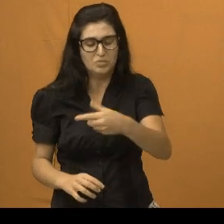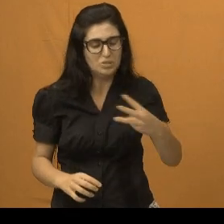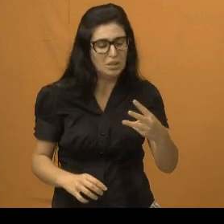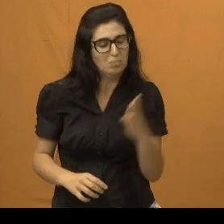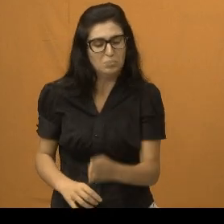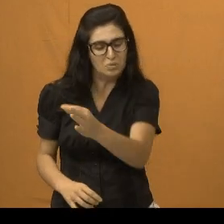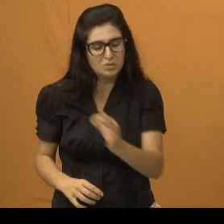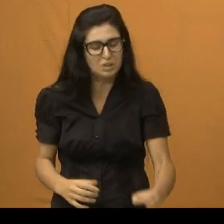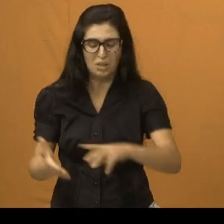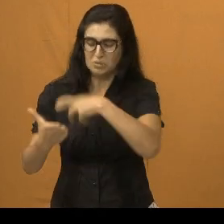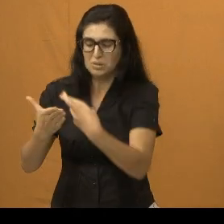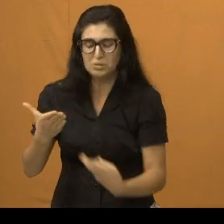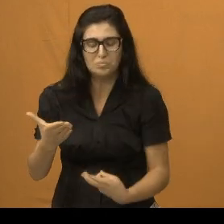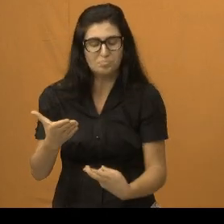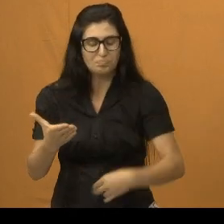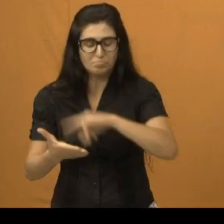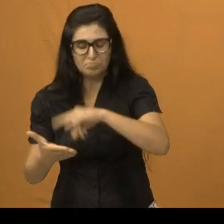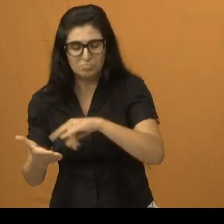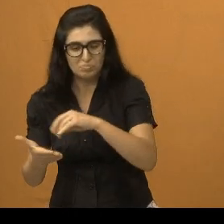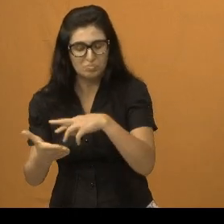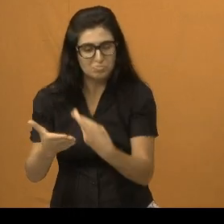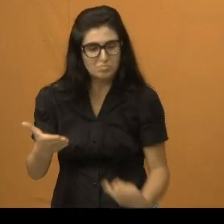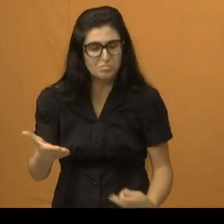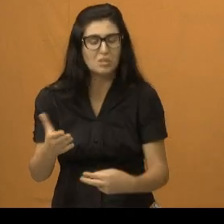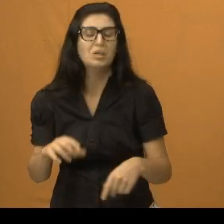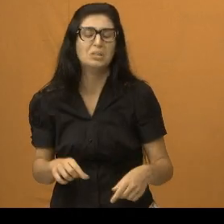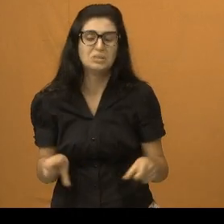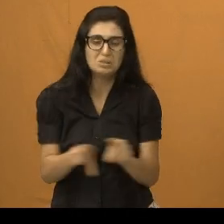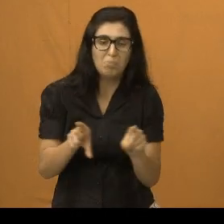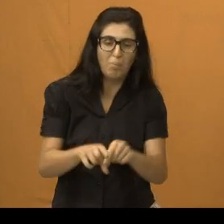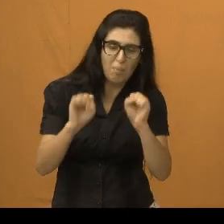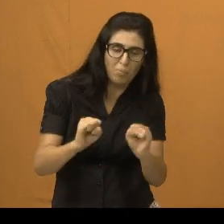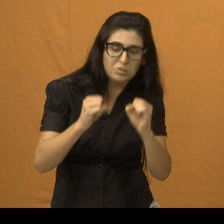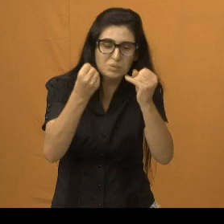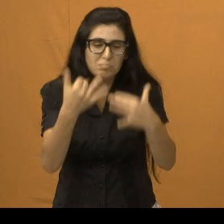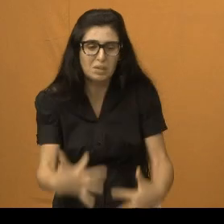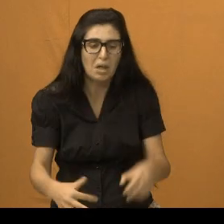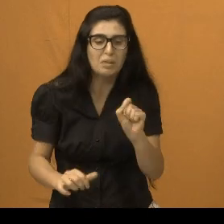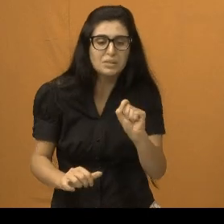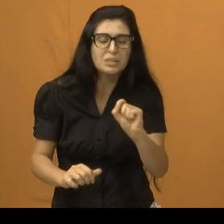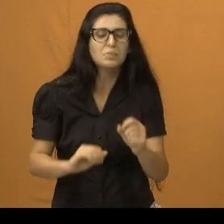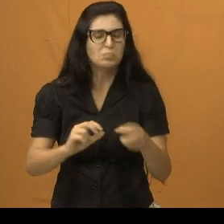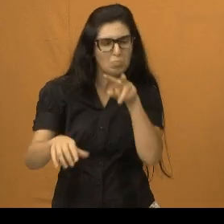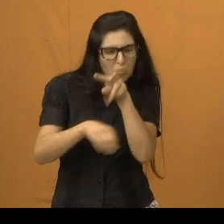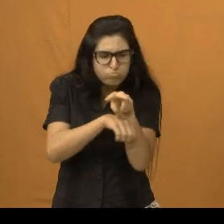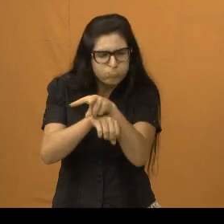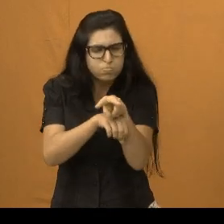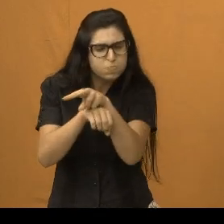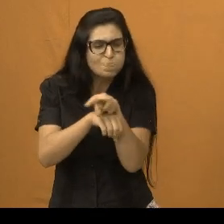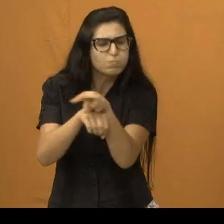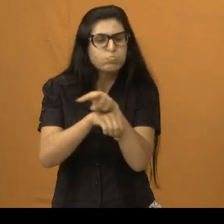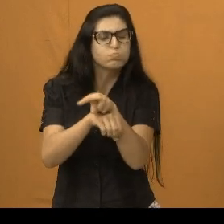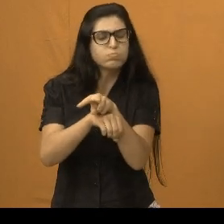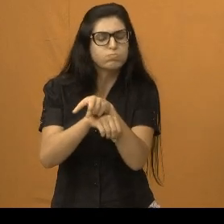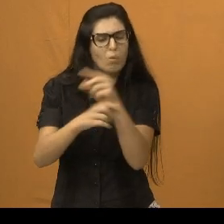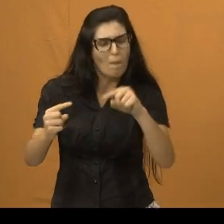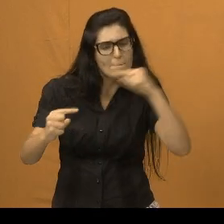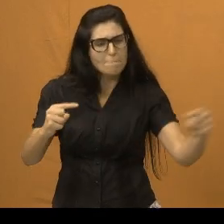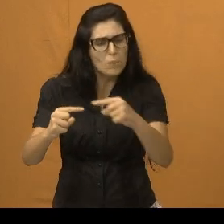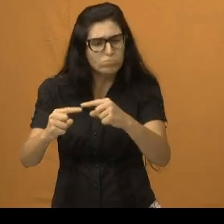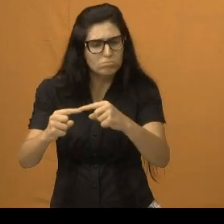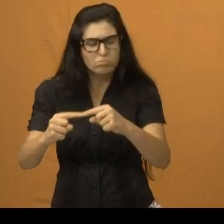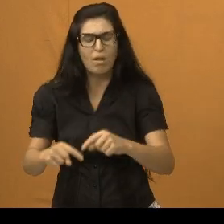34,23% da receita corrente líquida. Até eu posso pontuar aqui nesse momento que, se nós avaliarmos dentro das metas também